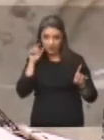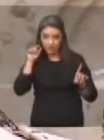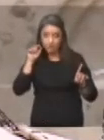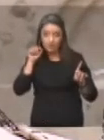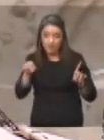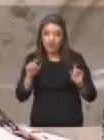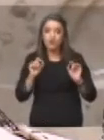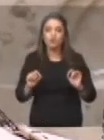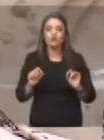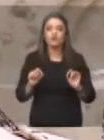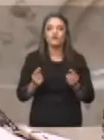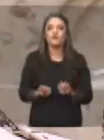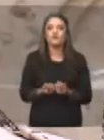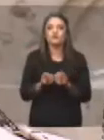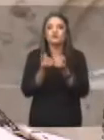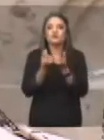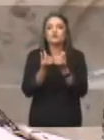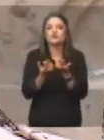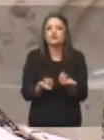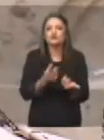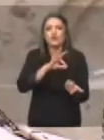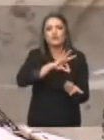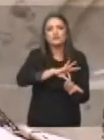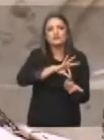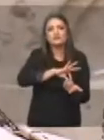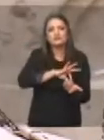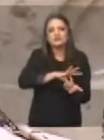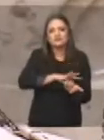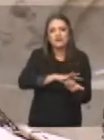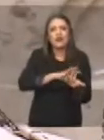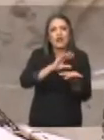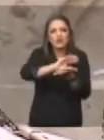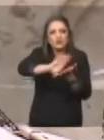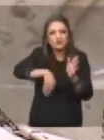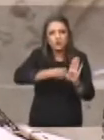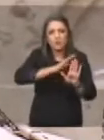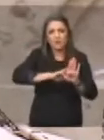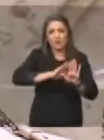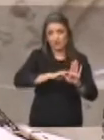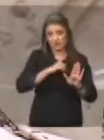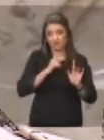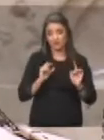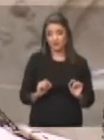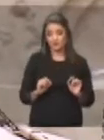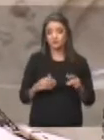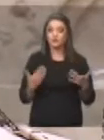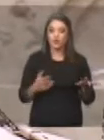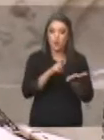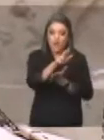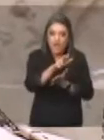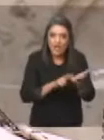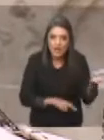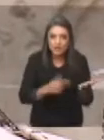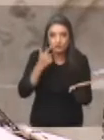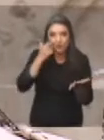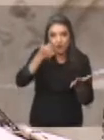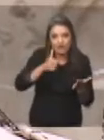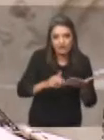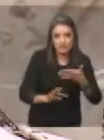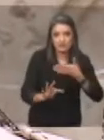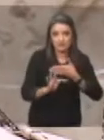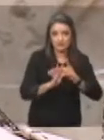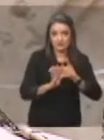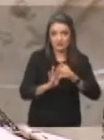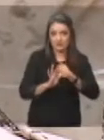federal, desviou remuneração recebida por seus assessores parlamentares. Os relatórios da análise técnica que foi